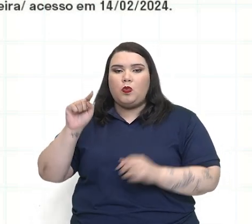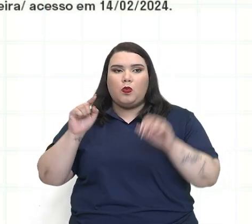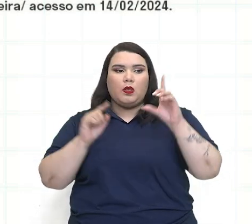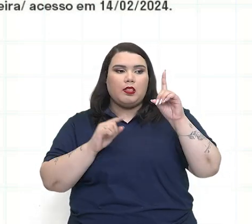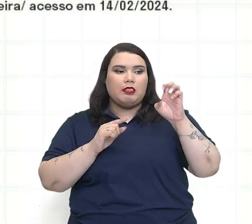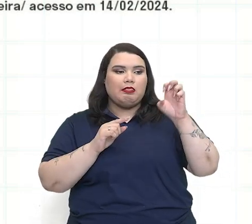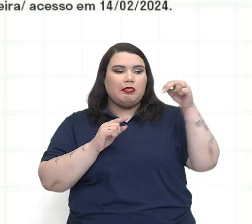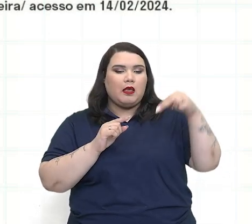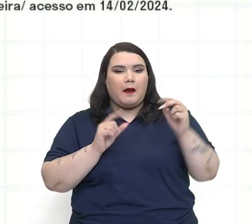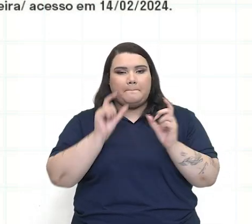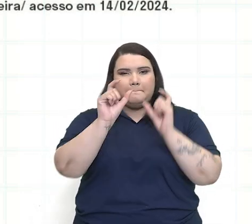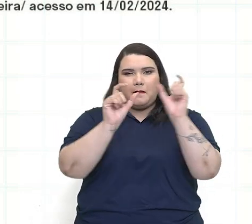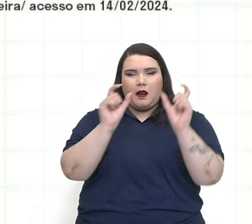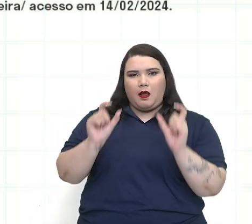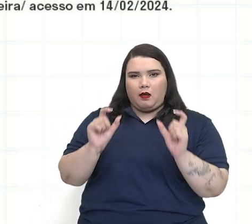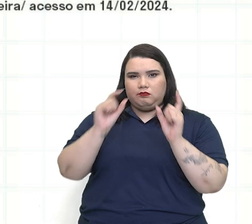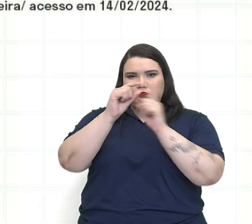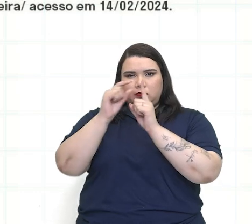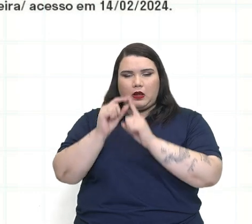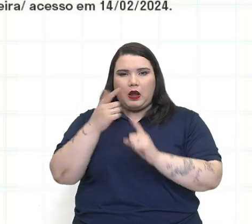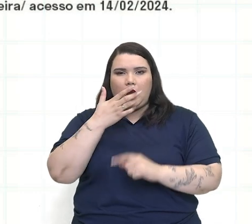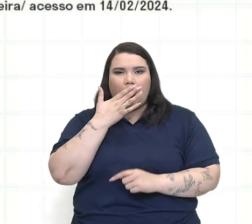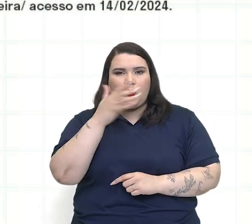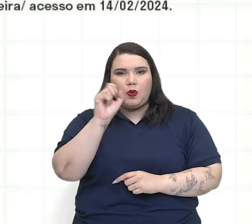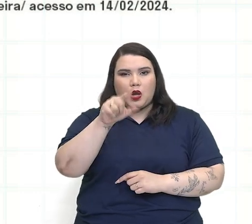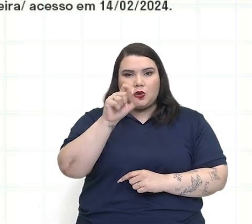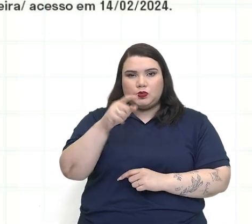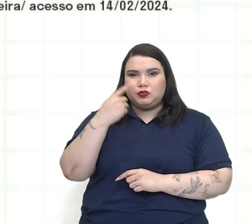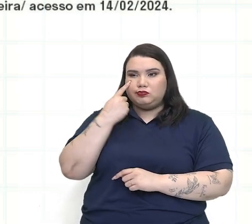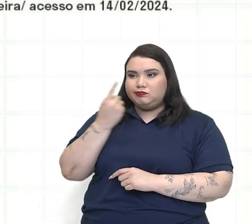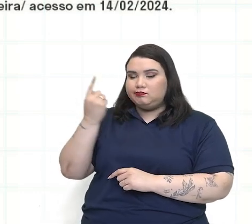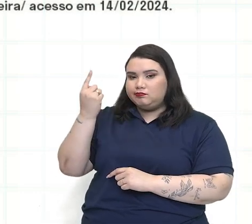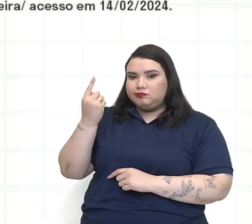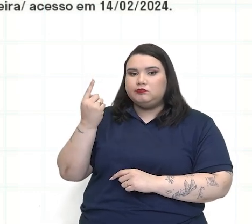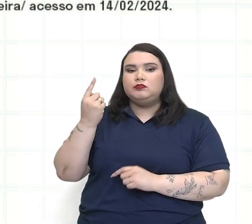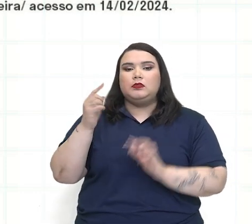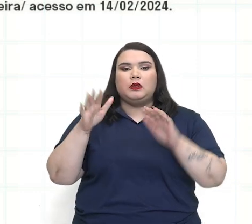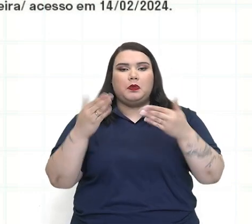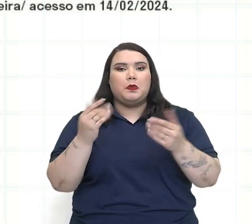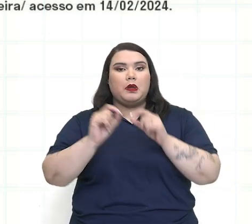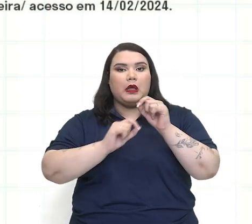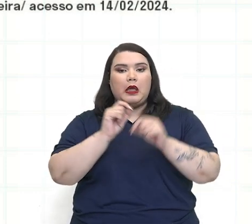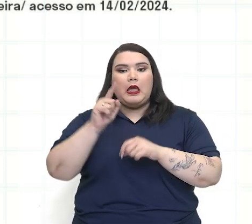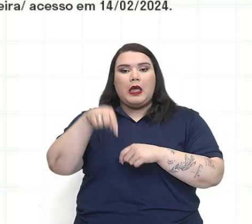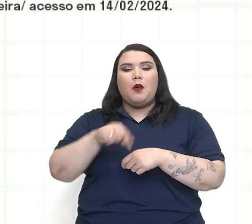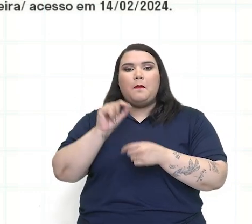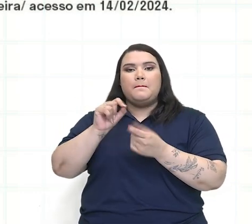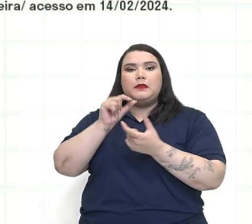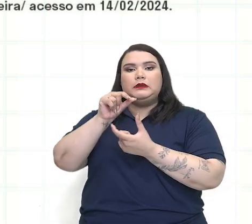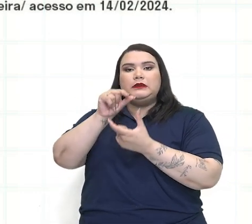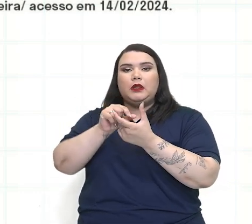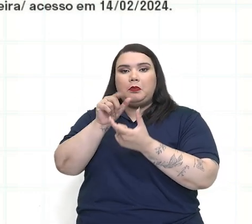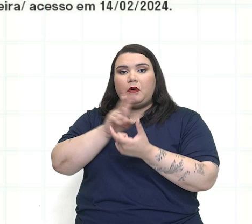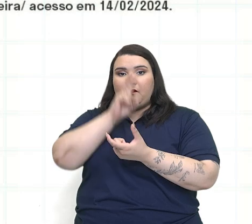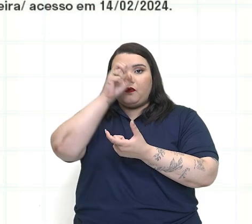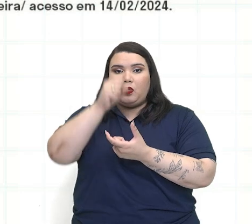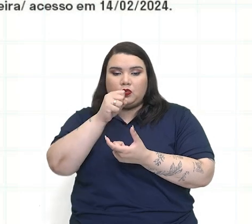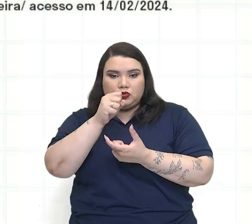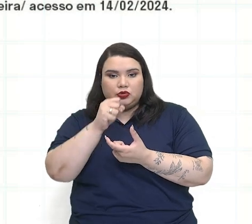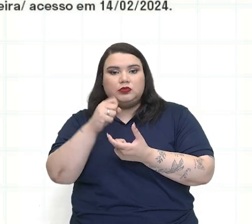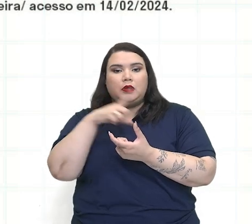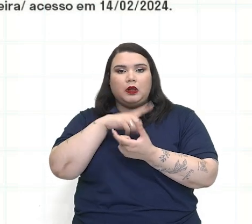ritmo no momento que você está falando, né, as palavras. Tristeza, esparsa, remorso, vão. Então,